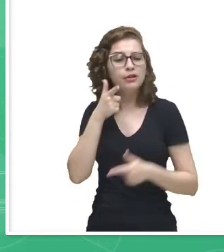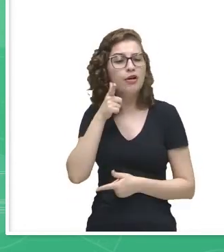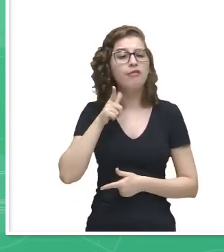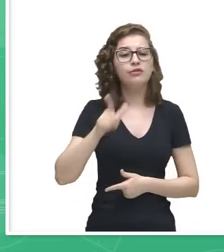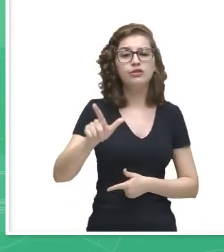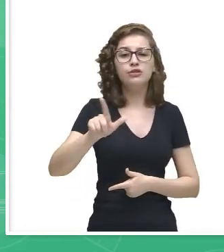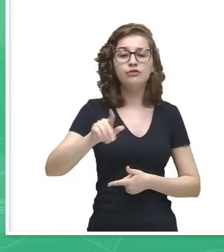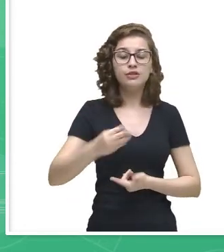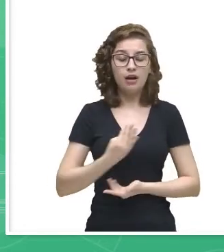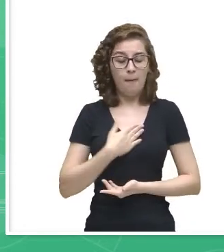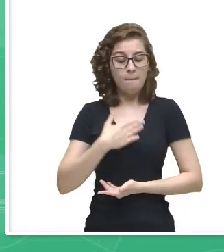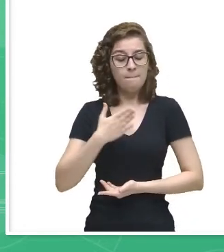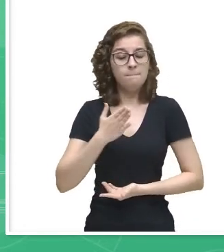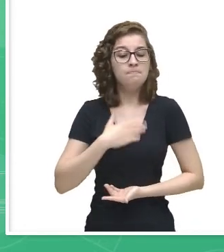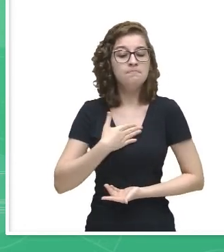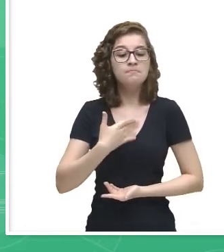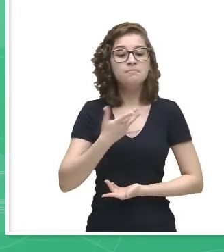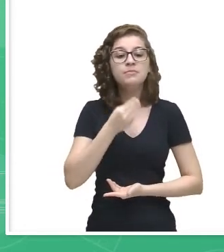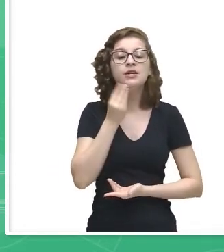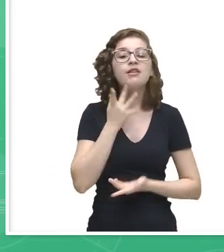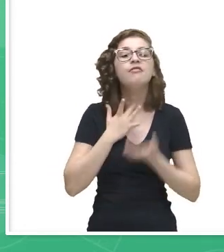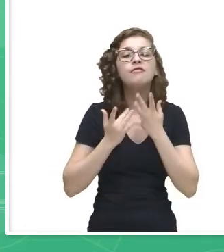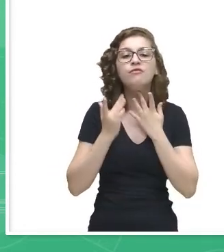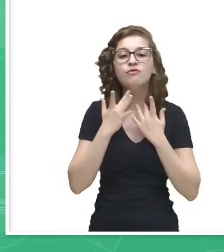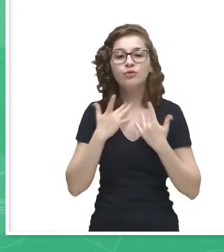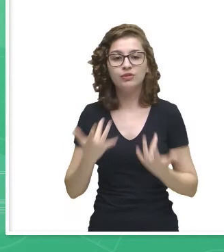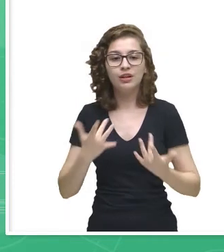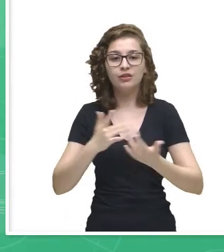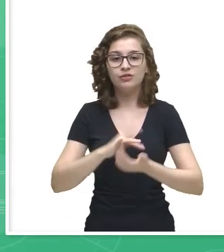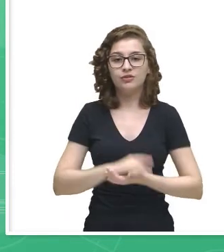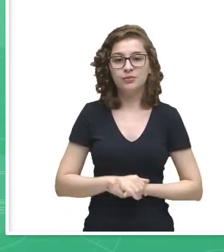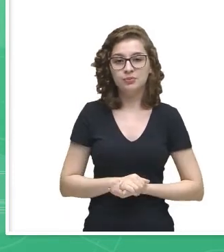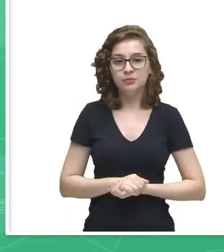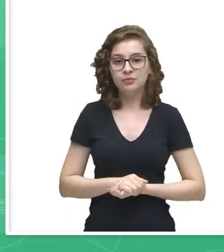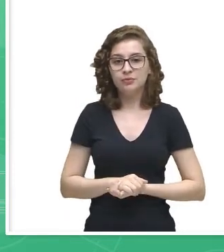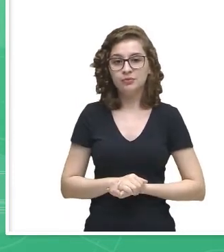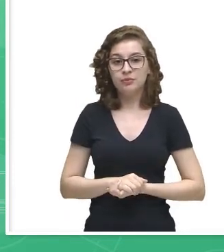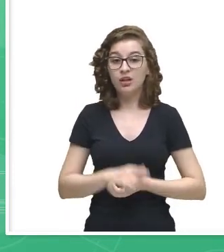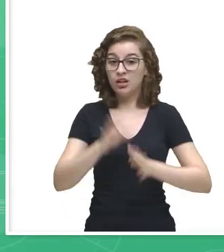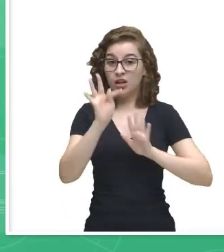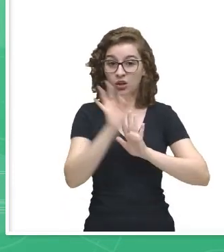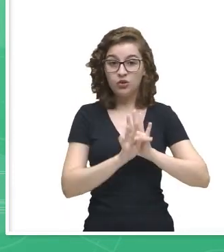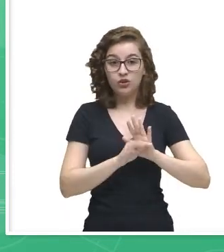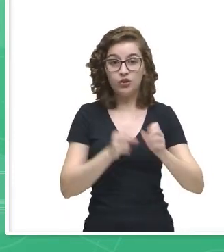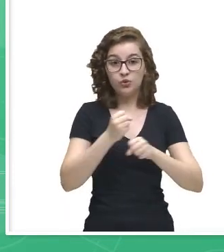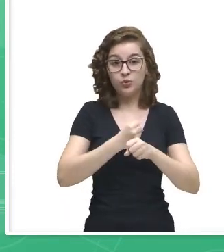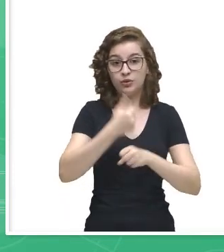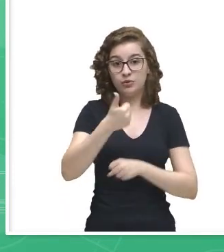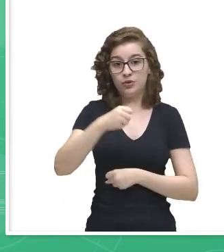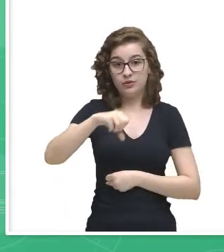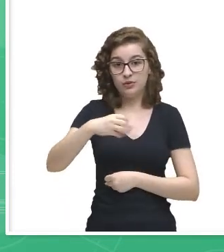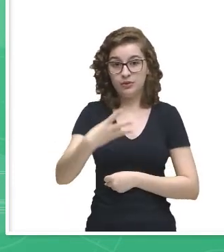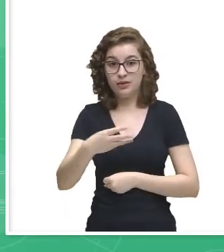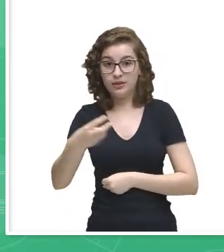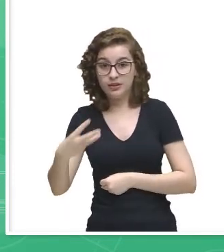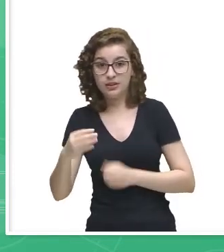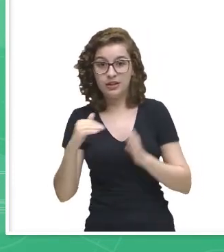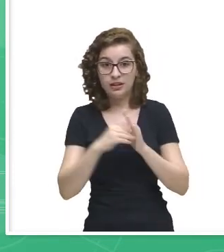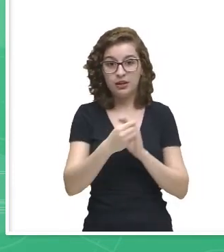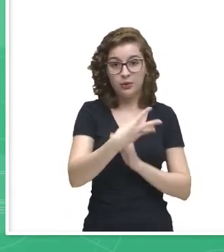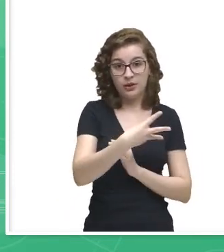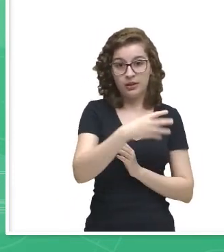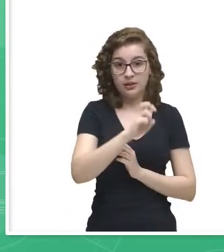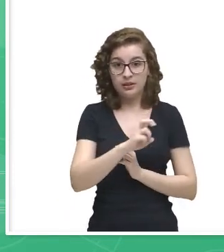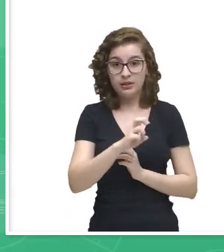vontade viva na de outro homem. Esse texto de 1943, 1945 expressa